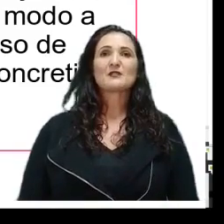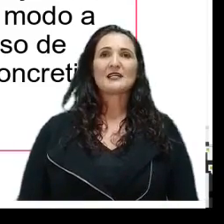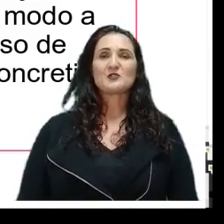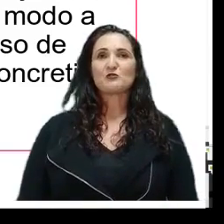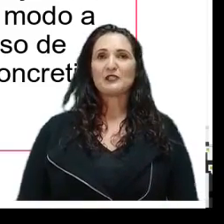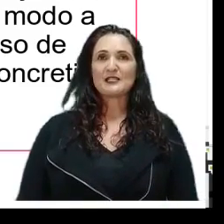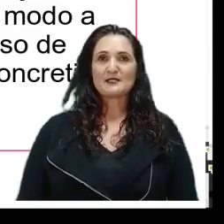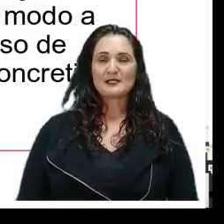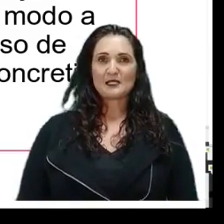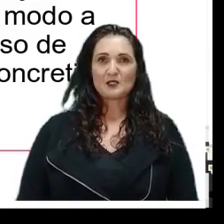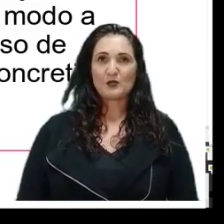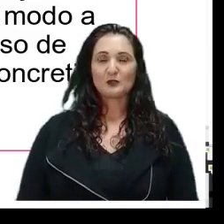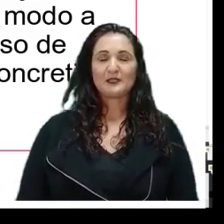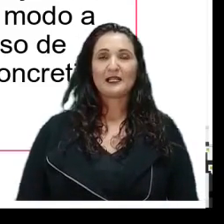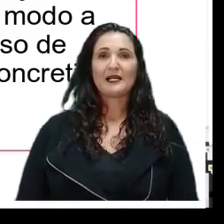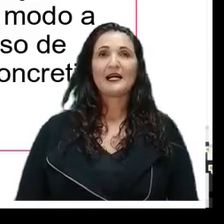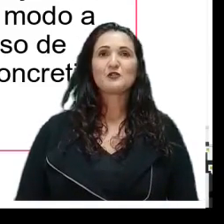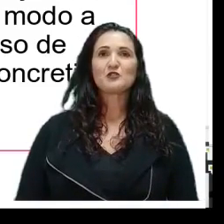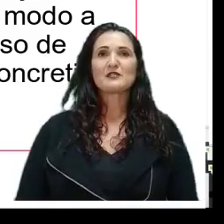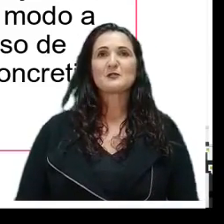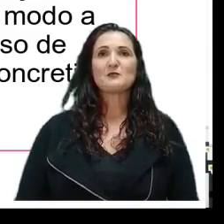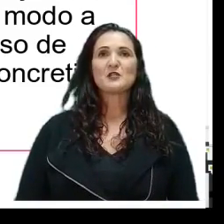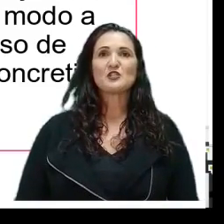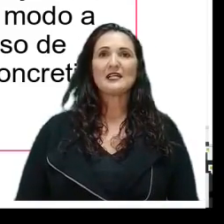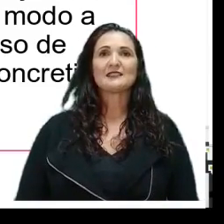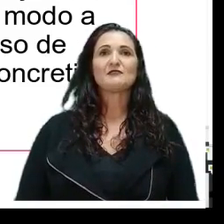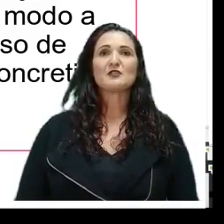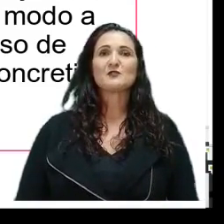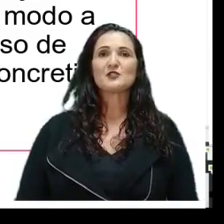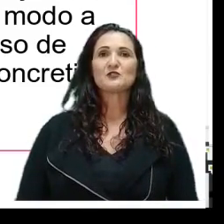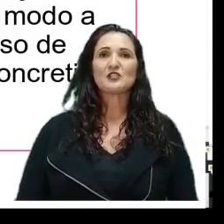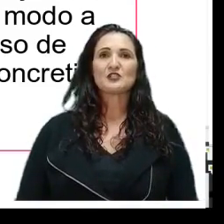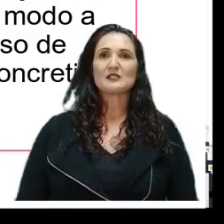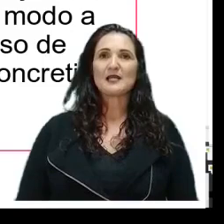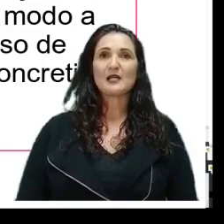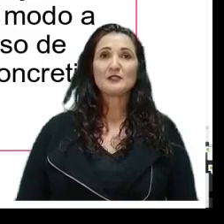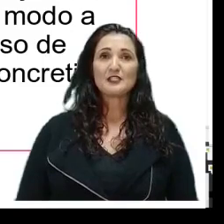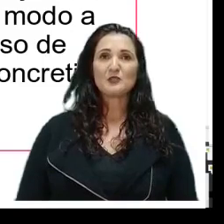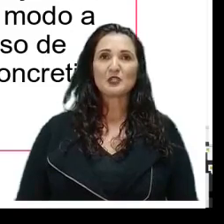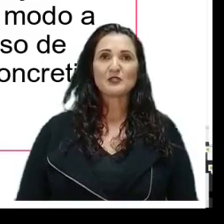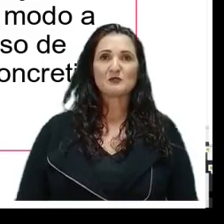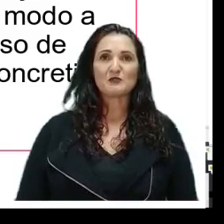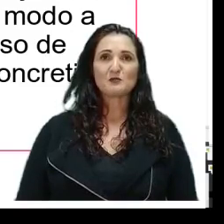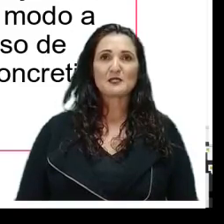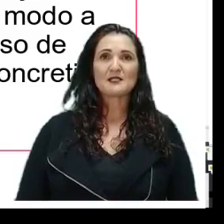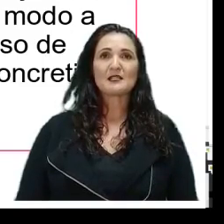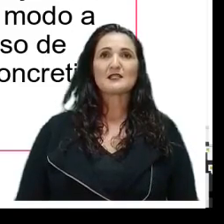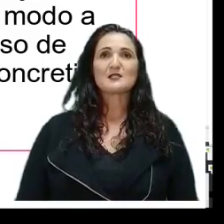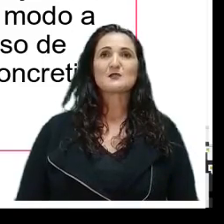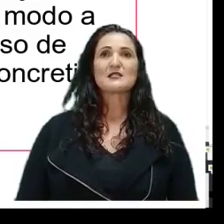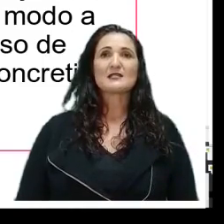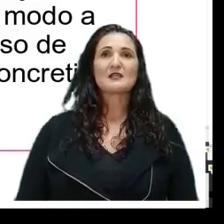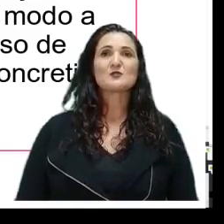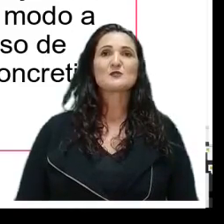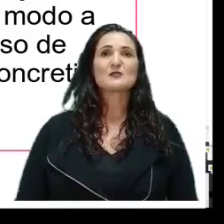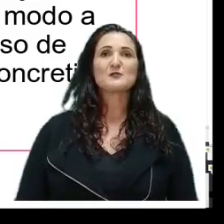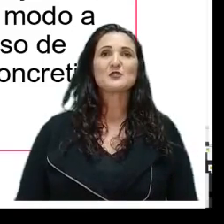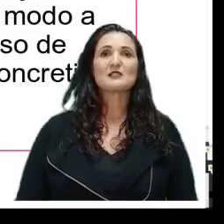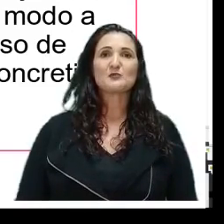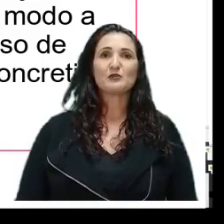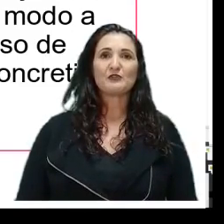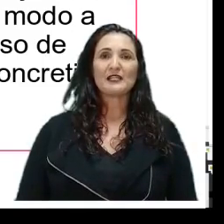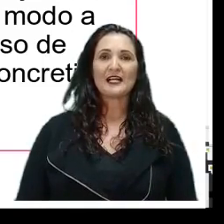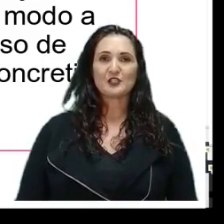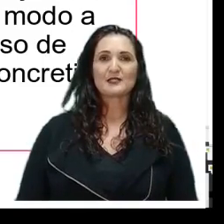Para os casos de violência sexual, a notificação imediata vem no sentido de agilizar o atendimento às vítimas e seus acessos às